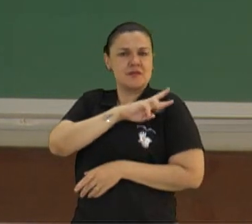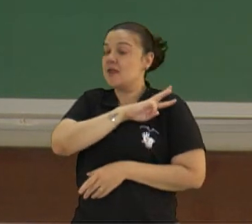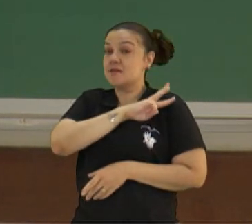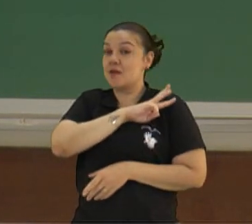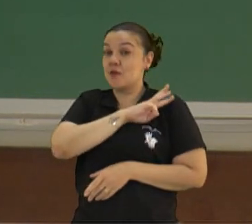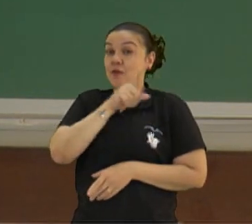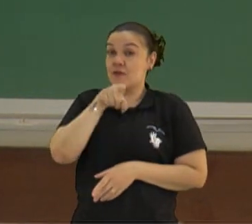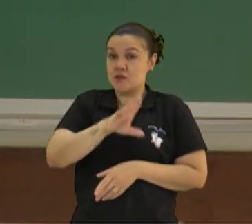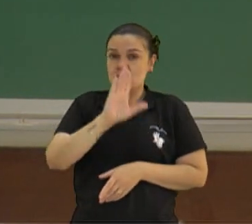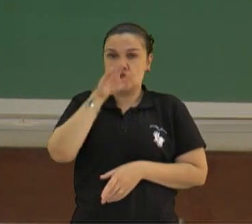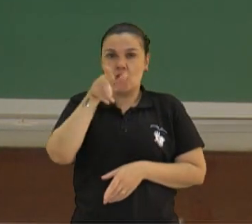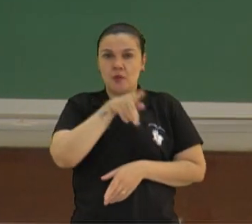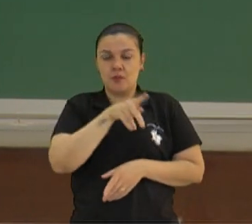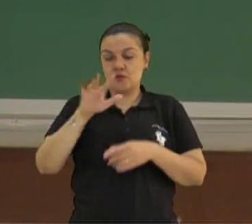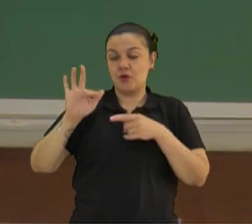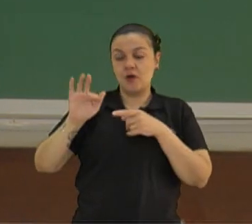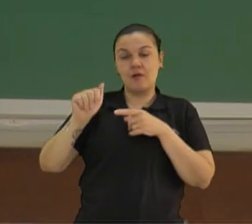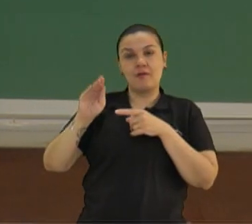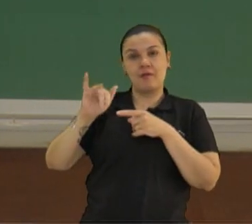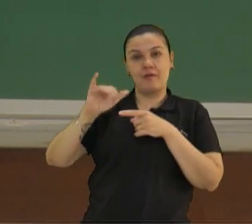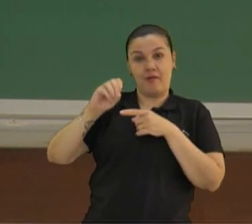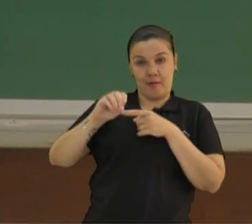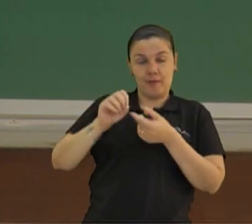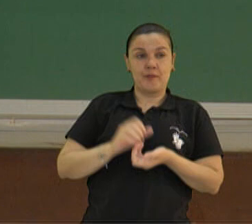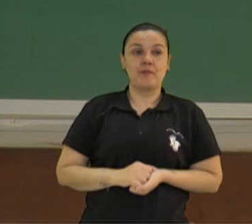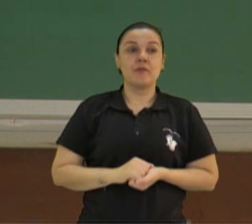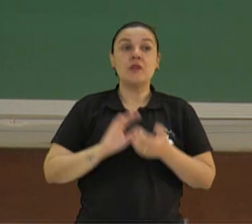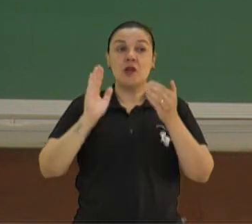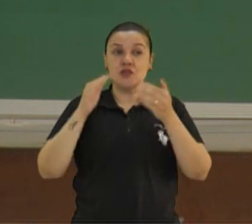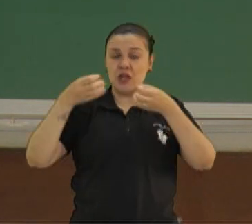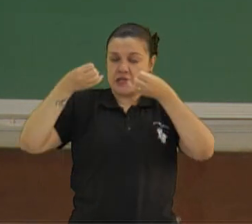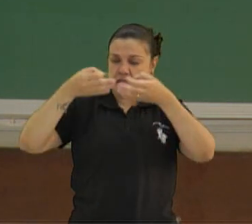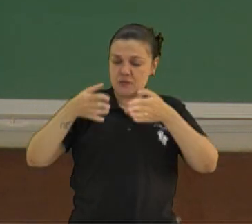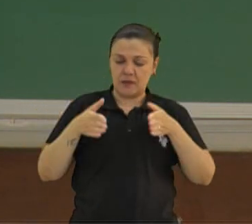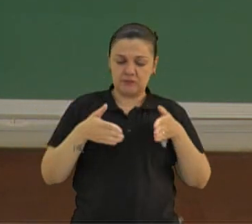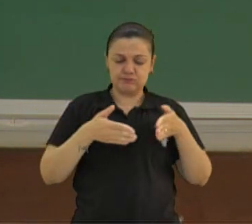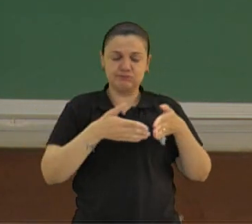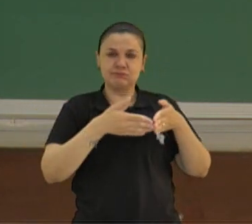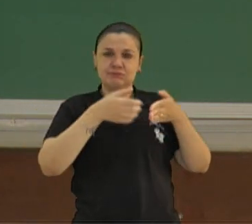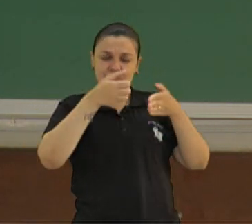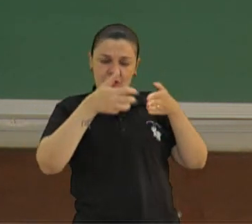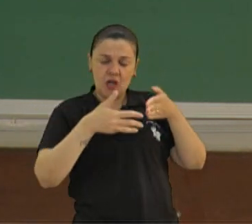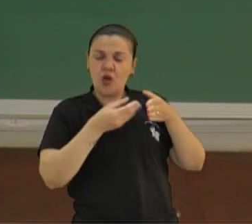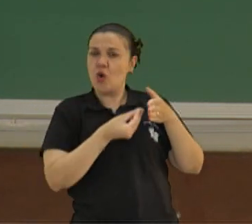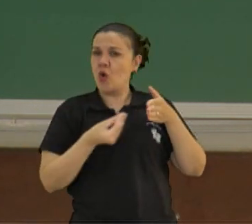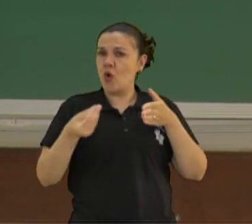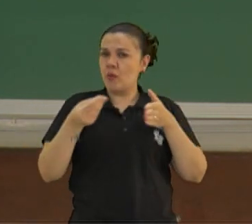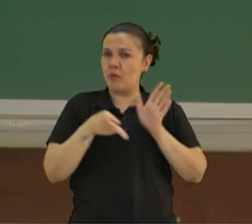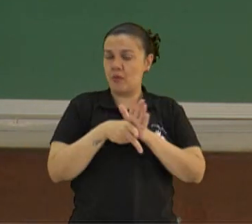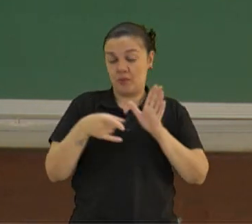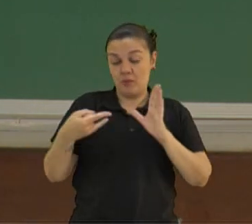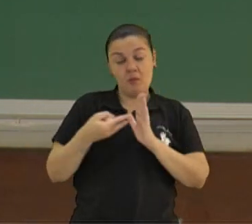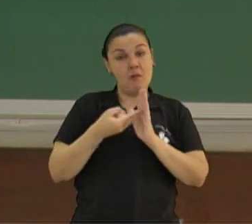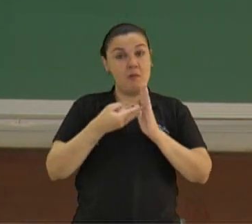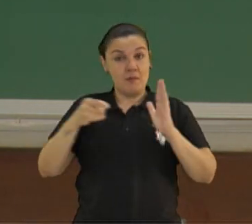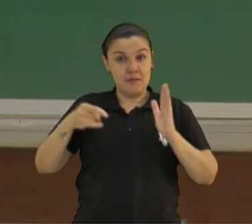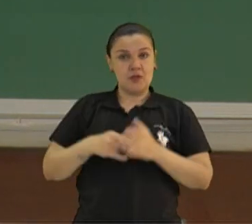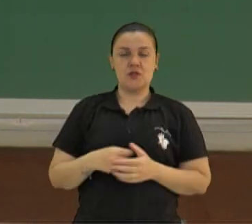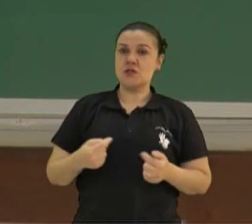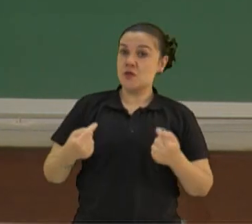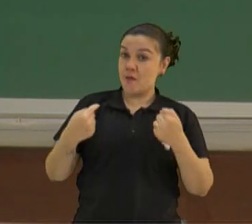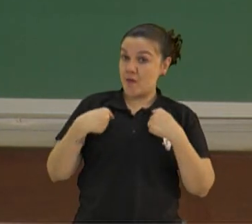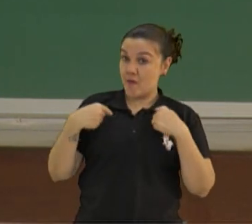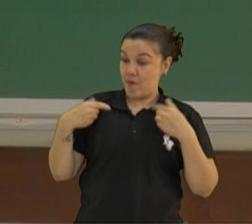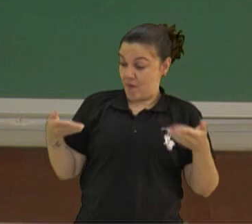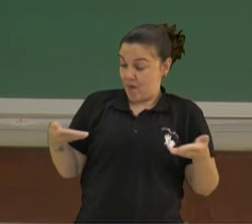está tendo aula com o professor Fábio, as aulas que ele está contando um pouco do magnetismo para você. E eu agora